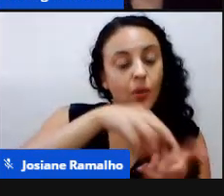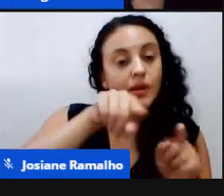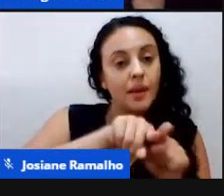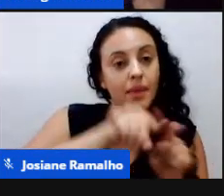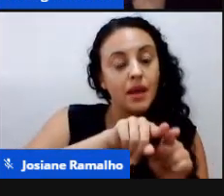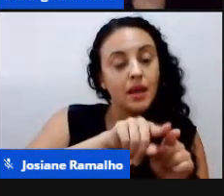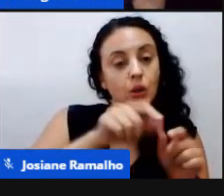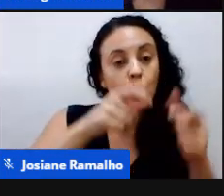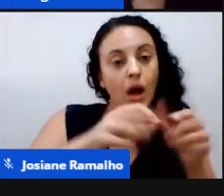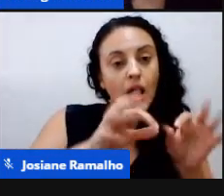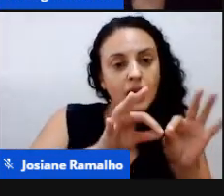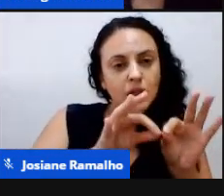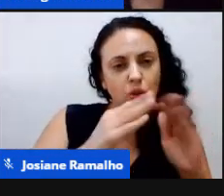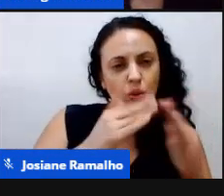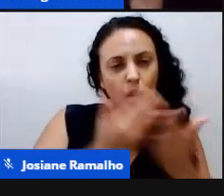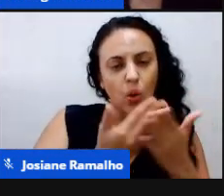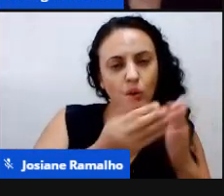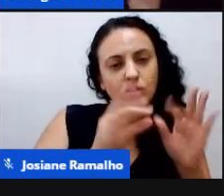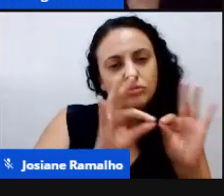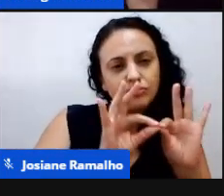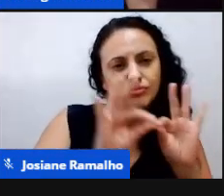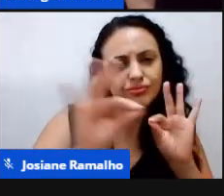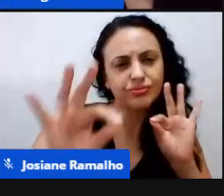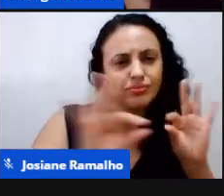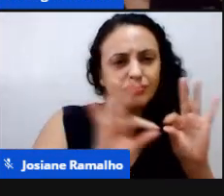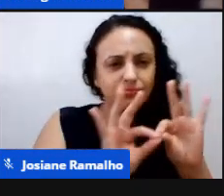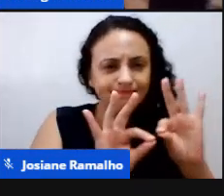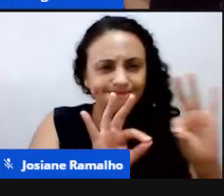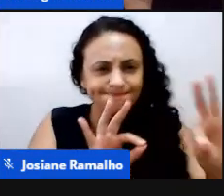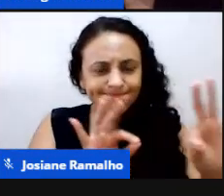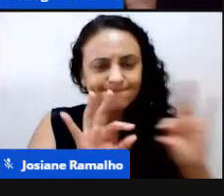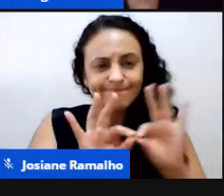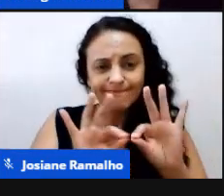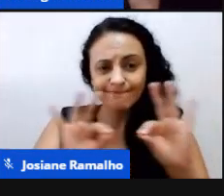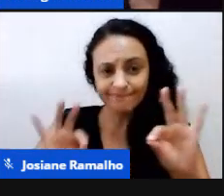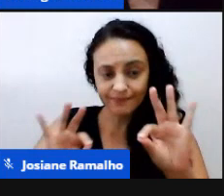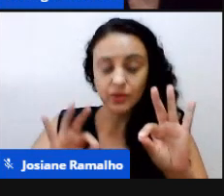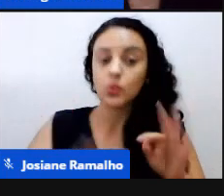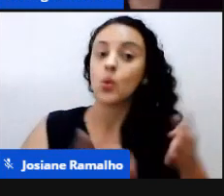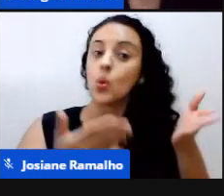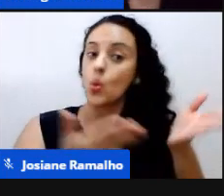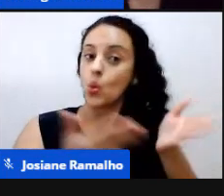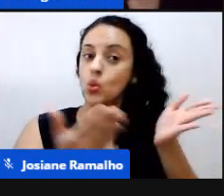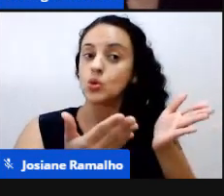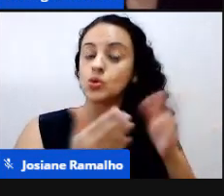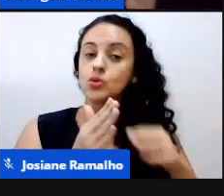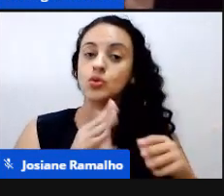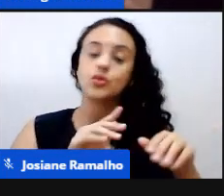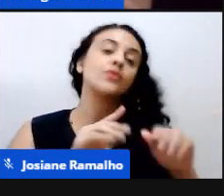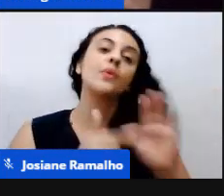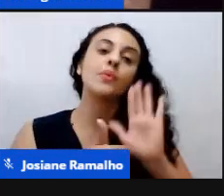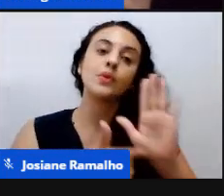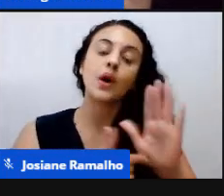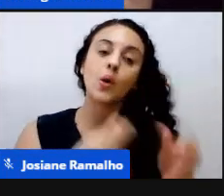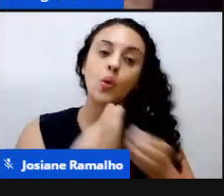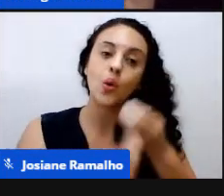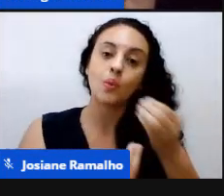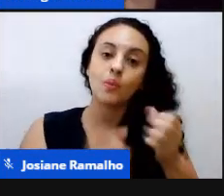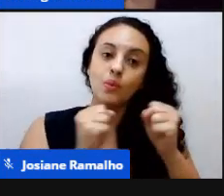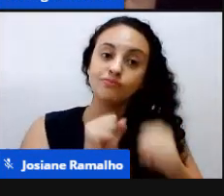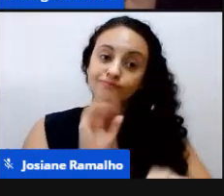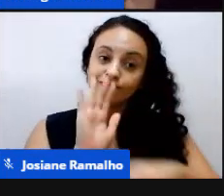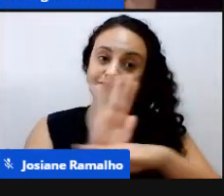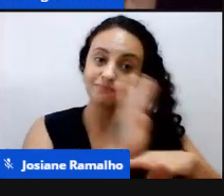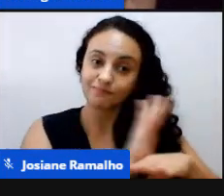Então, esse nosso trabalho hoje é para auxiliar no seu trabalho docente aí na e-mail que